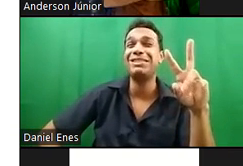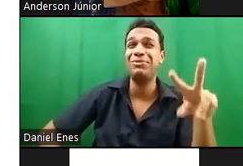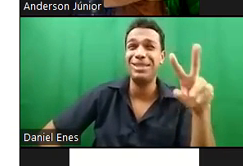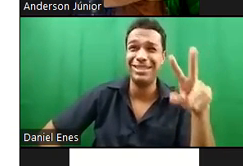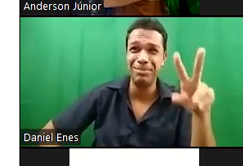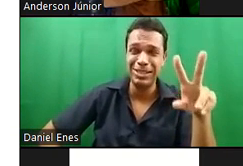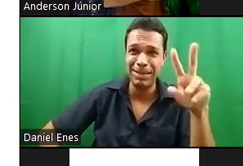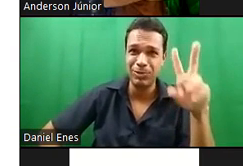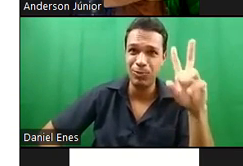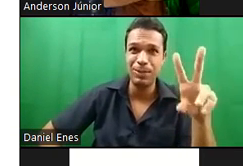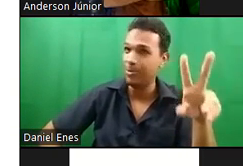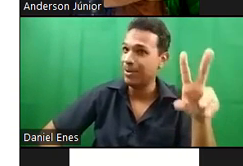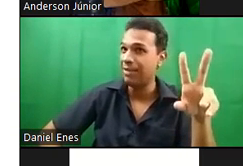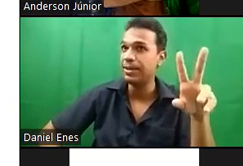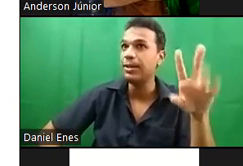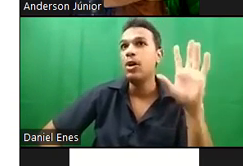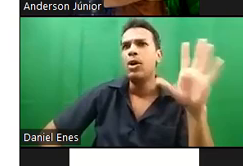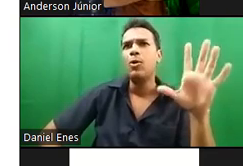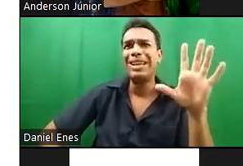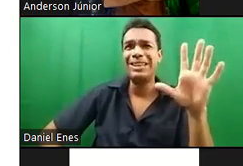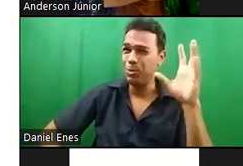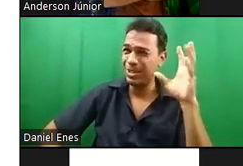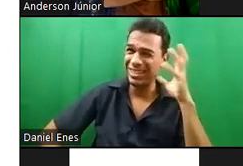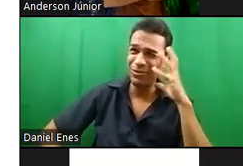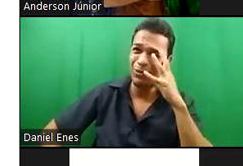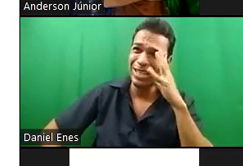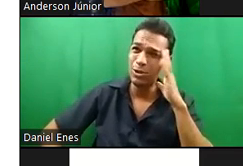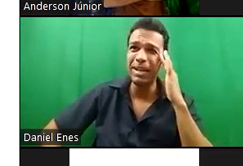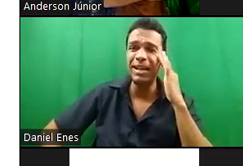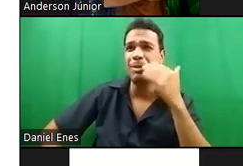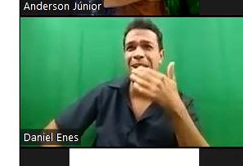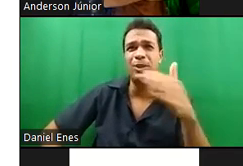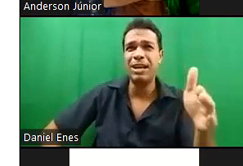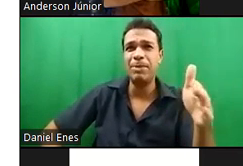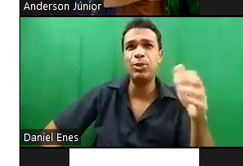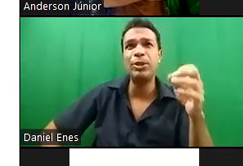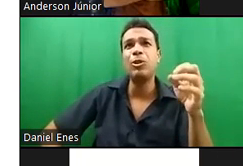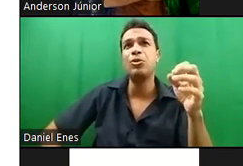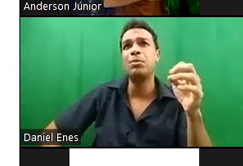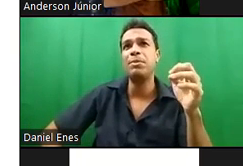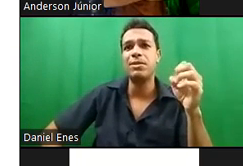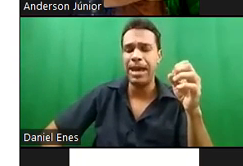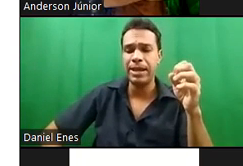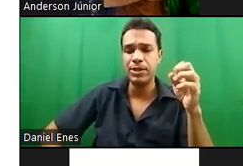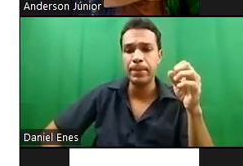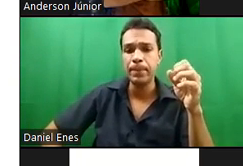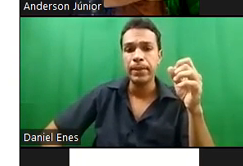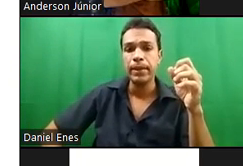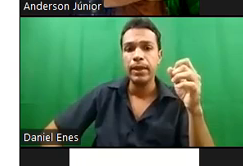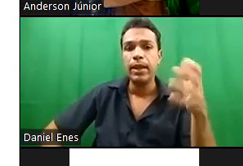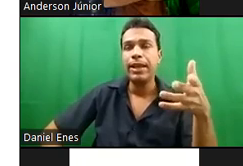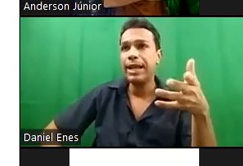matéria dificílima chamada computação gráfica. O EAD, o curso é difícil pra caramba, a maioria abandona logo no primeiro semestre.